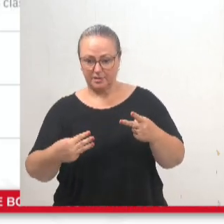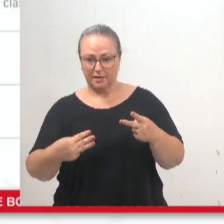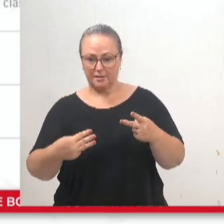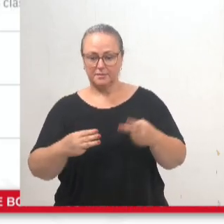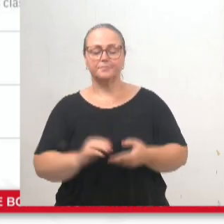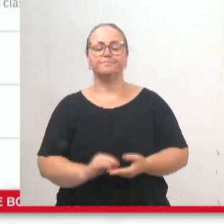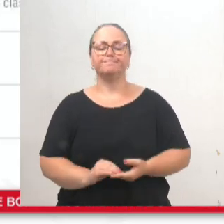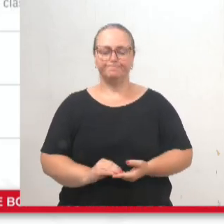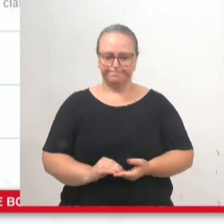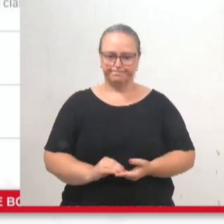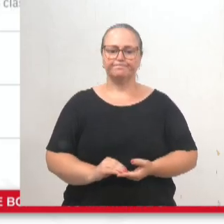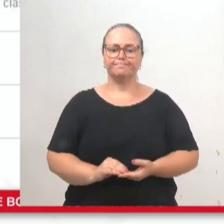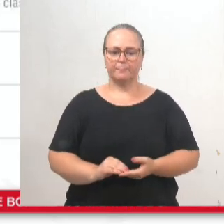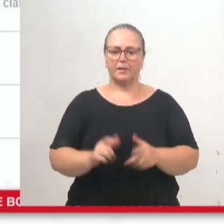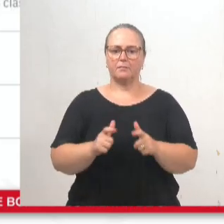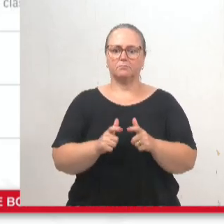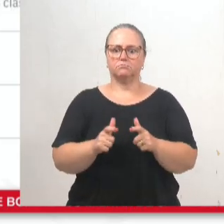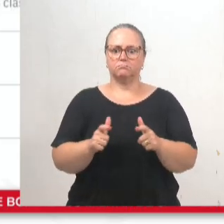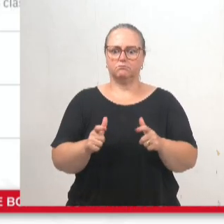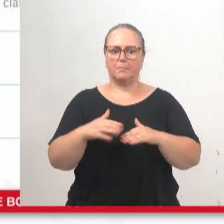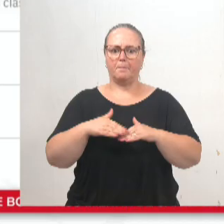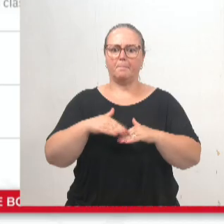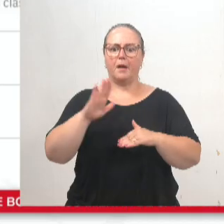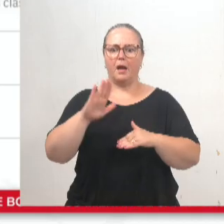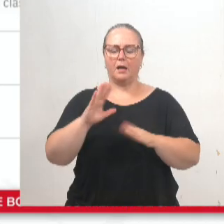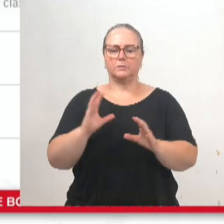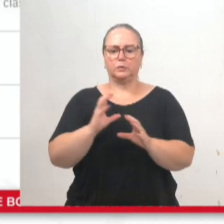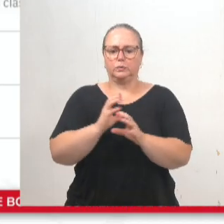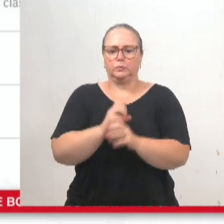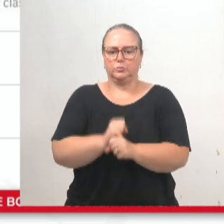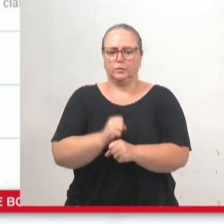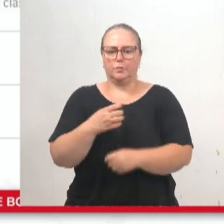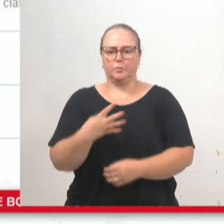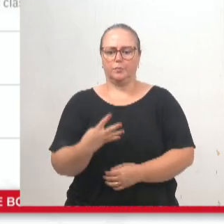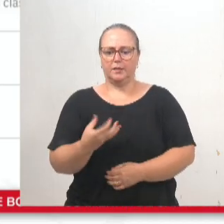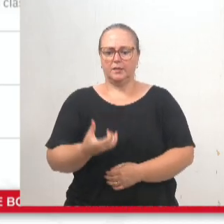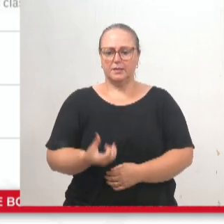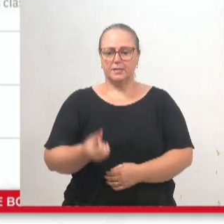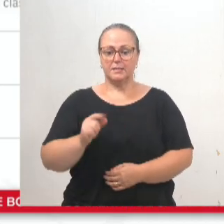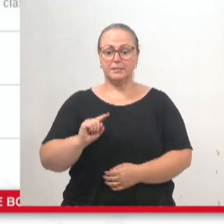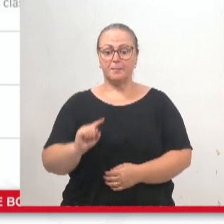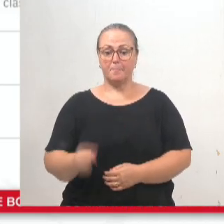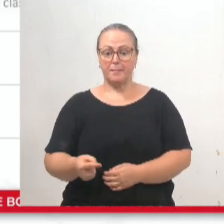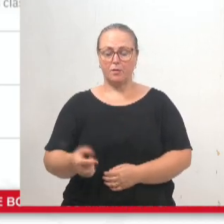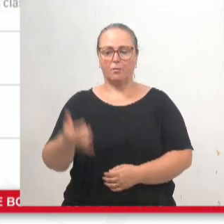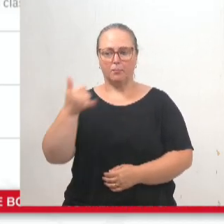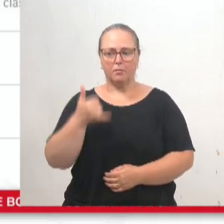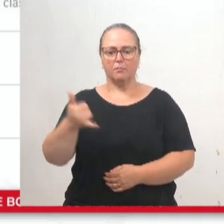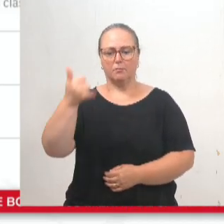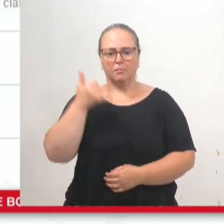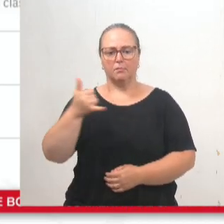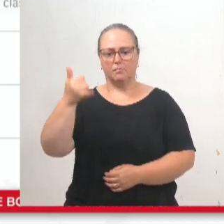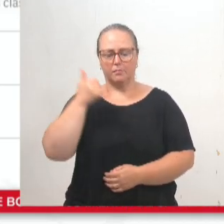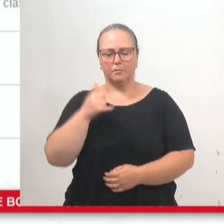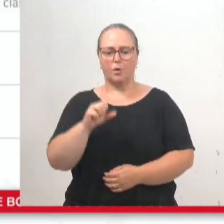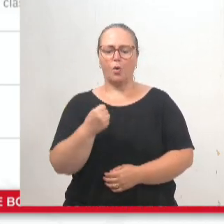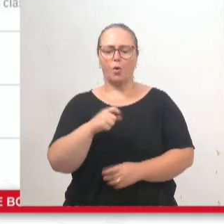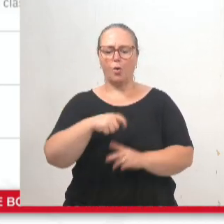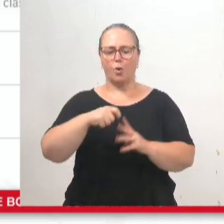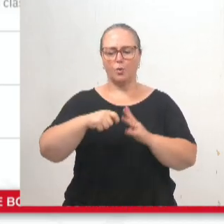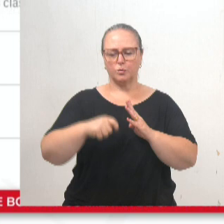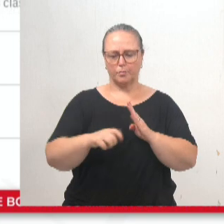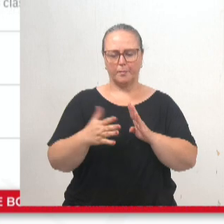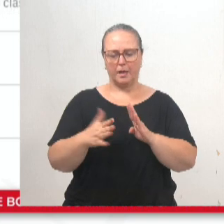essa quantidade de ligações ela aumentou um pouco, passou praticamente a 46.500 ligações nesse período de 8 meses, de maio a